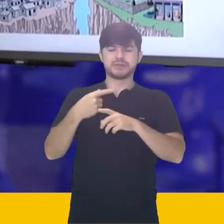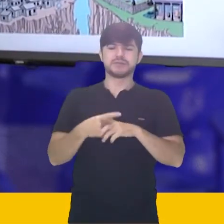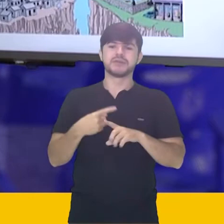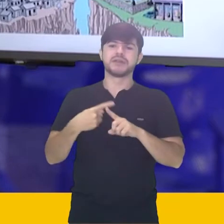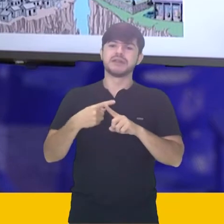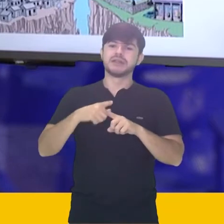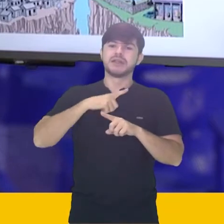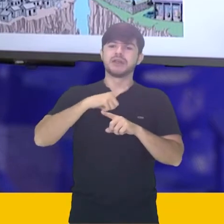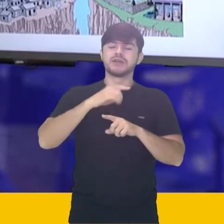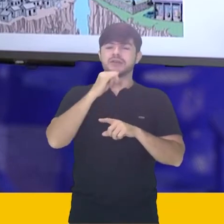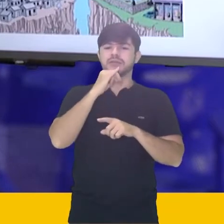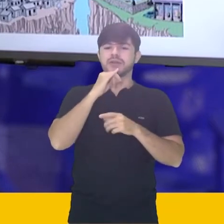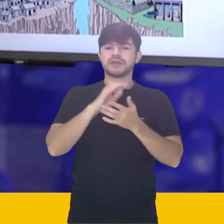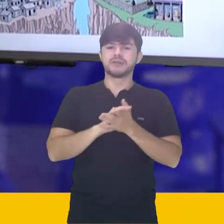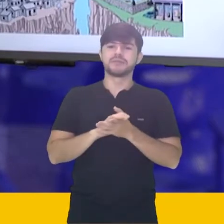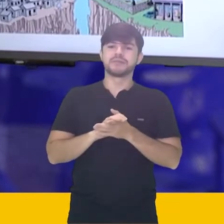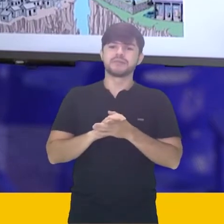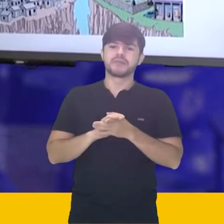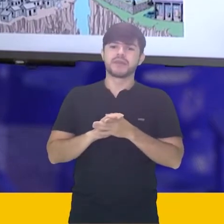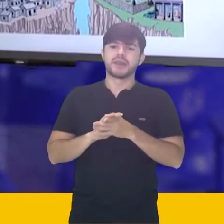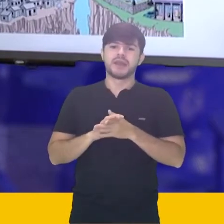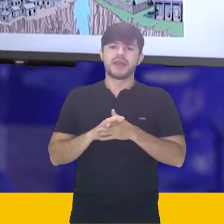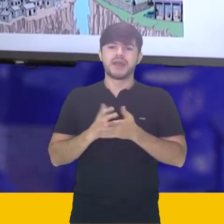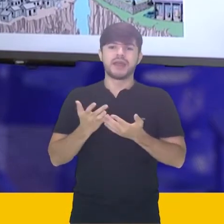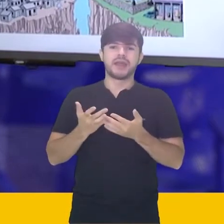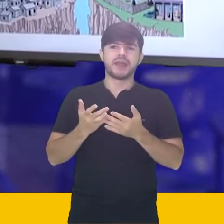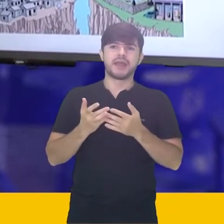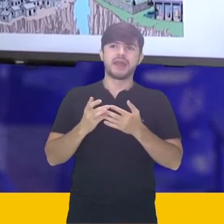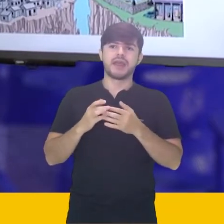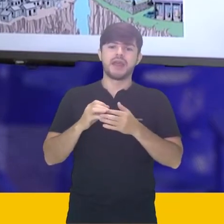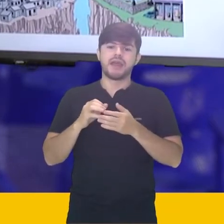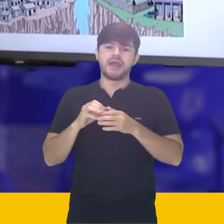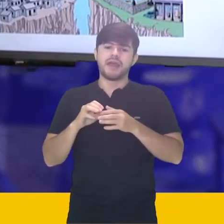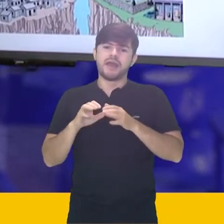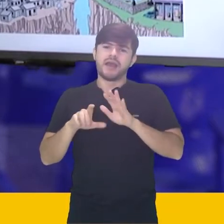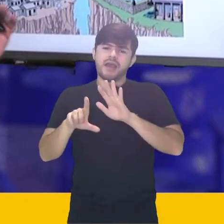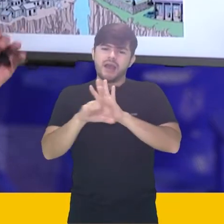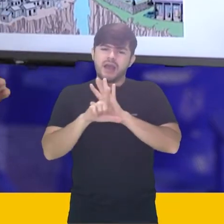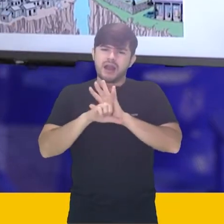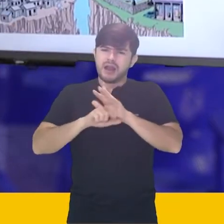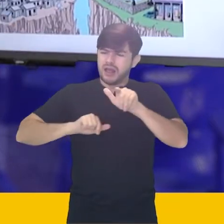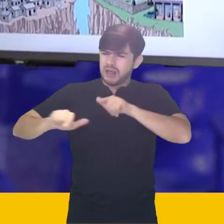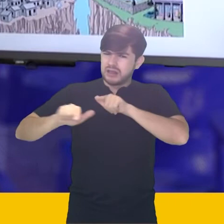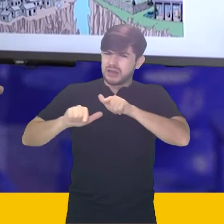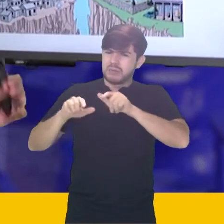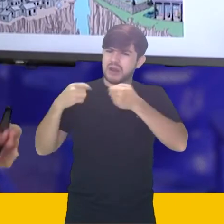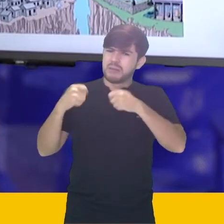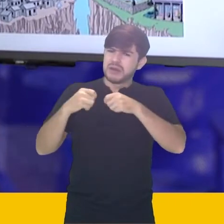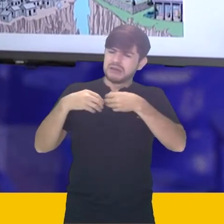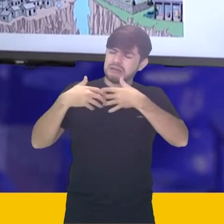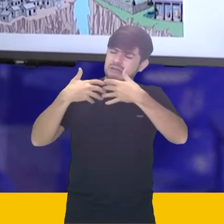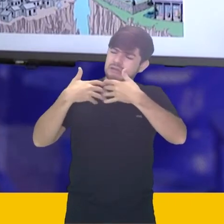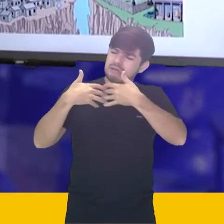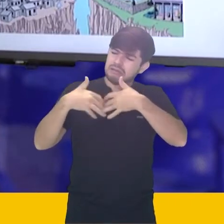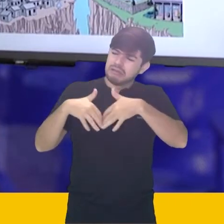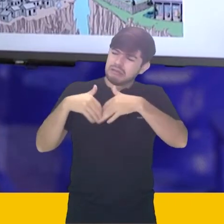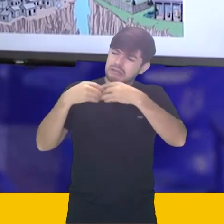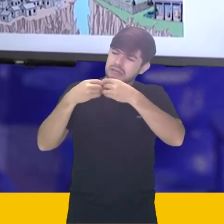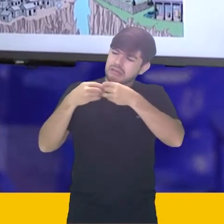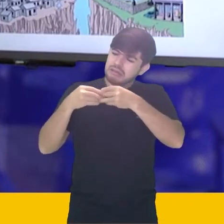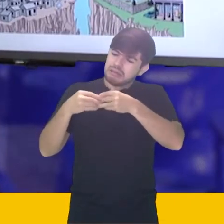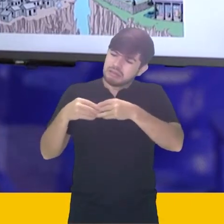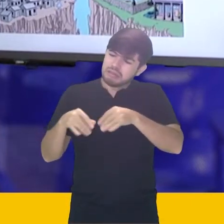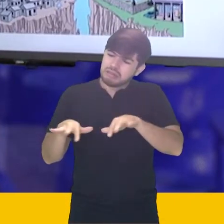algumas coisas como, por exemplo, flexibilização de lei trabalhista. Então, você vai diminuir o valor do trabalho